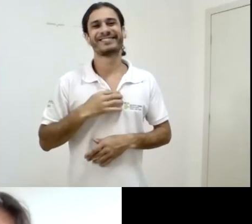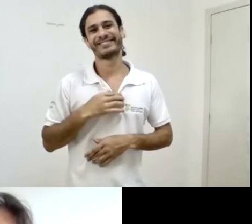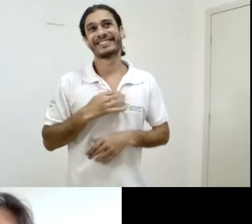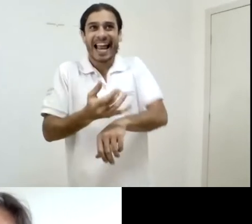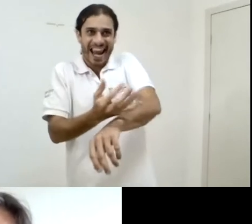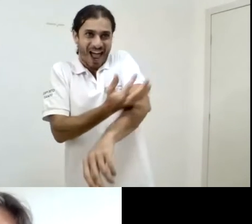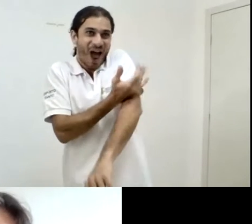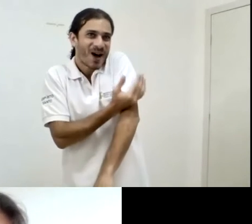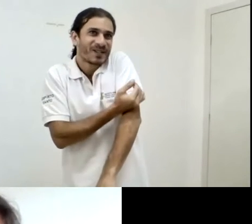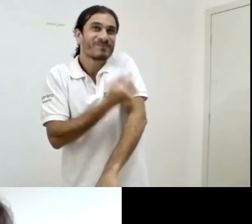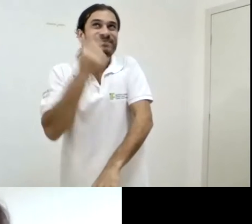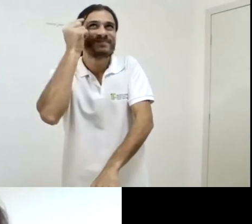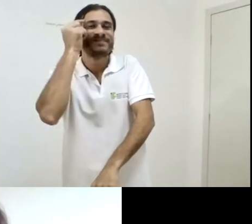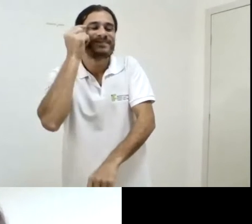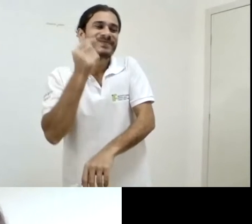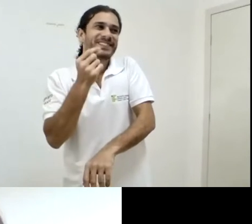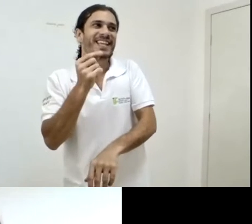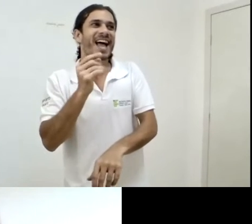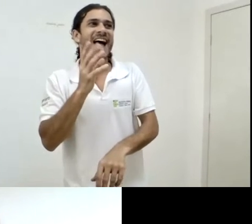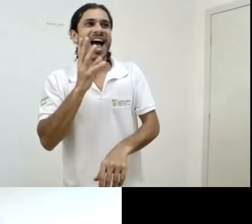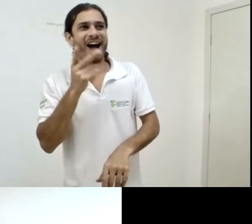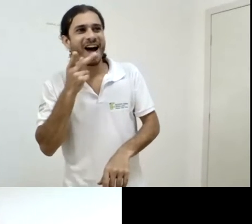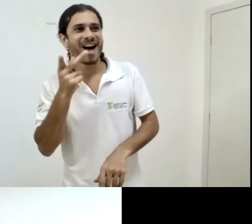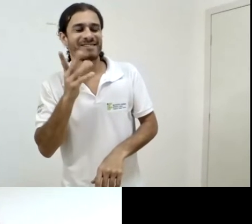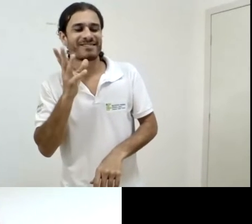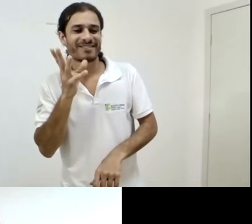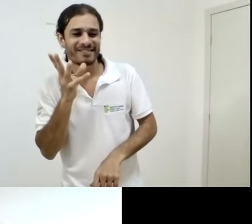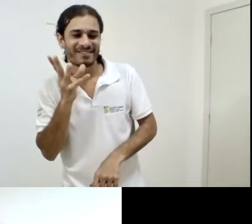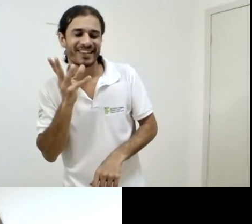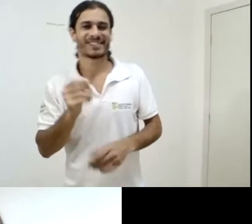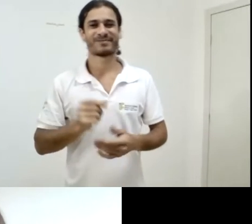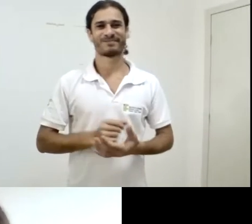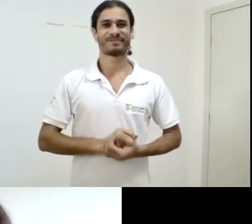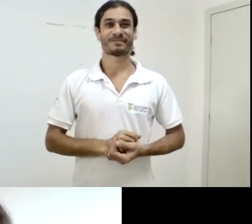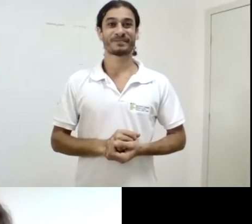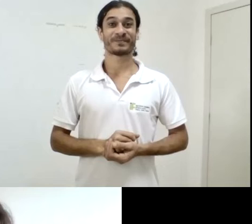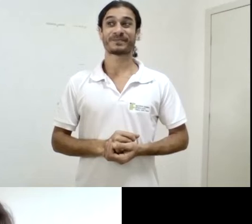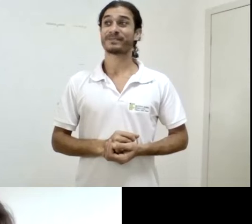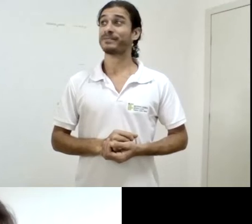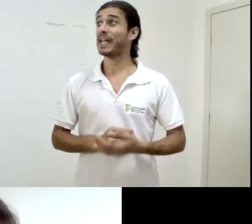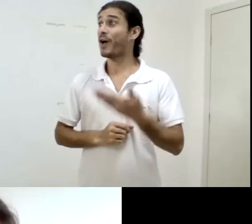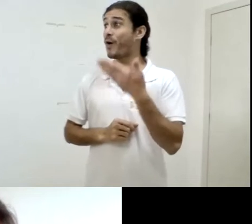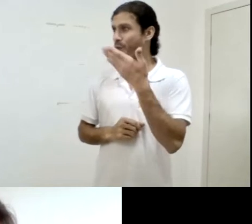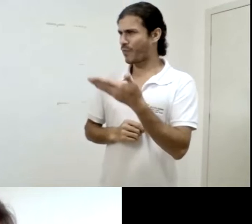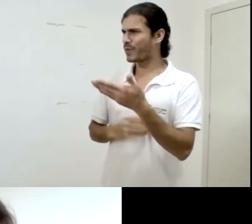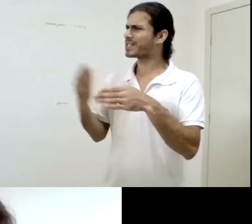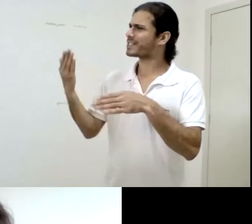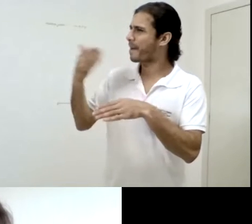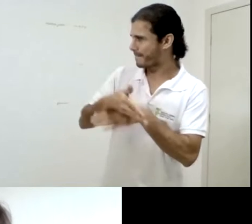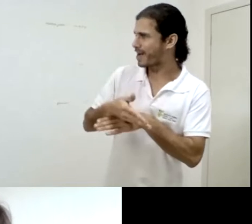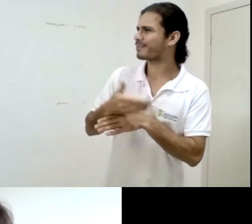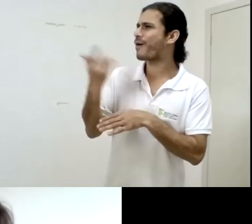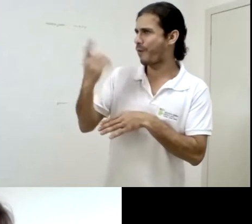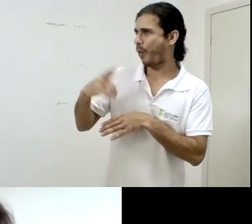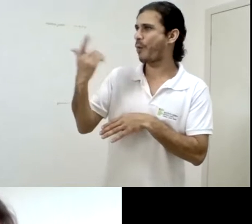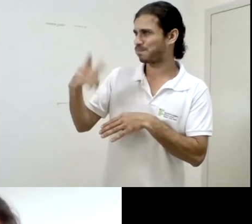Na verdade, a gente, acho que a senhora já deve ter participado assim outras vezes. A senhora está nessa sala aqui, mas os alunos estão te assistindo em